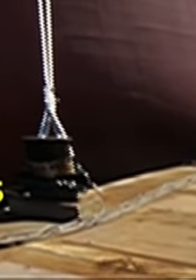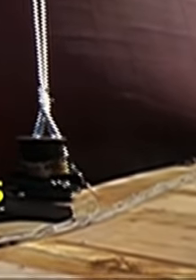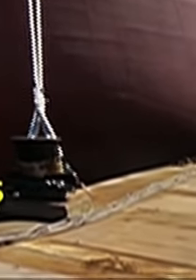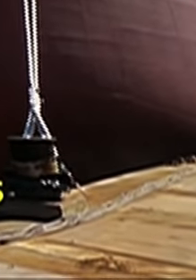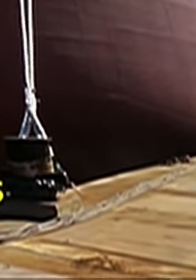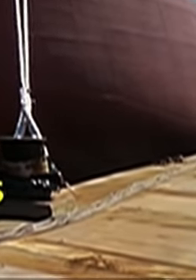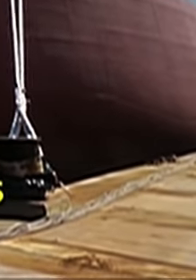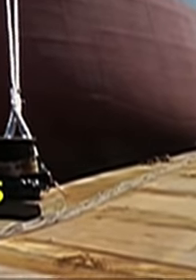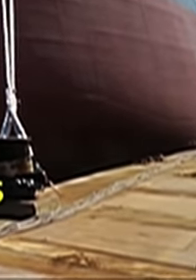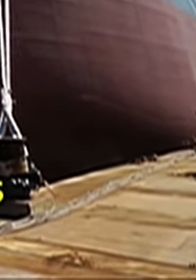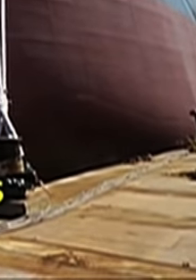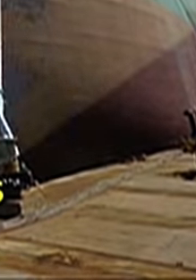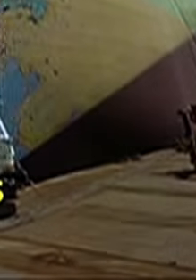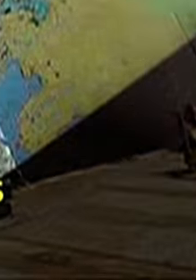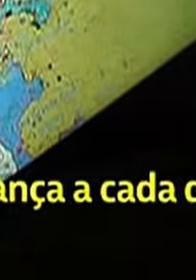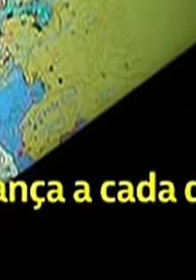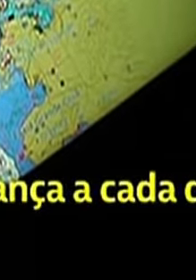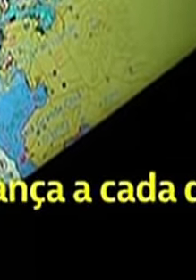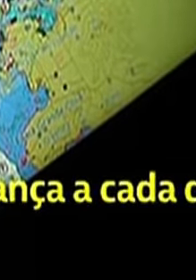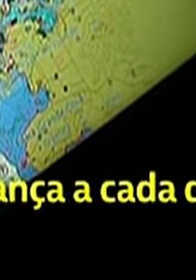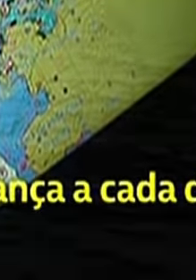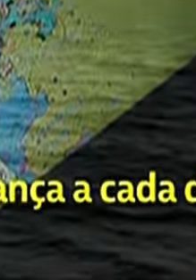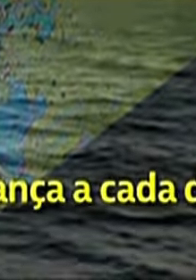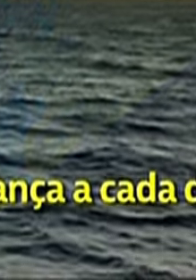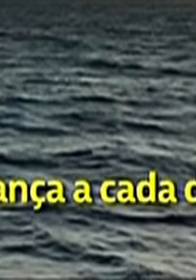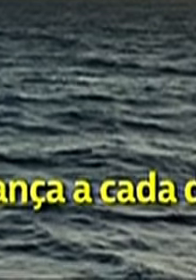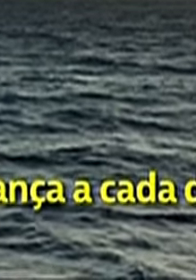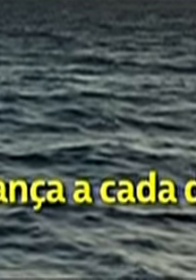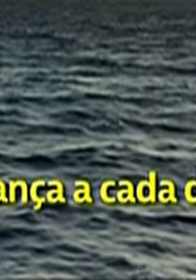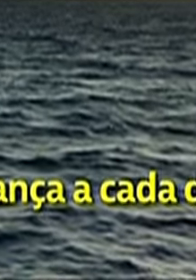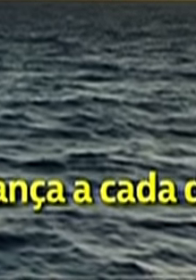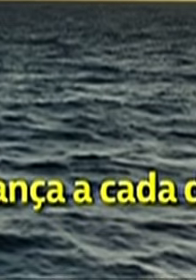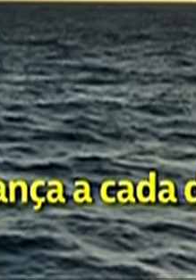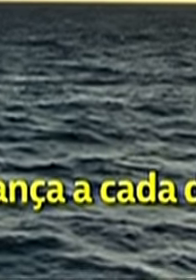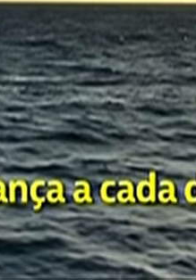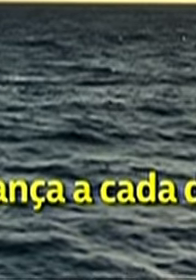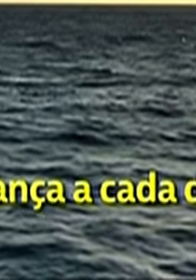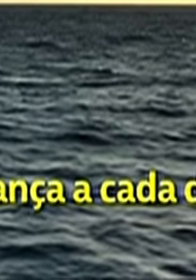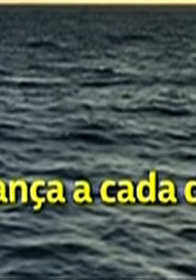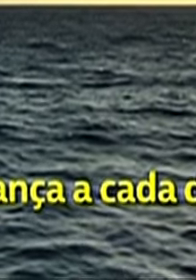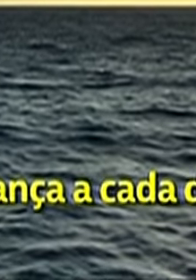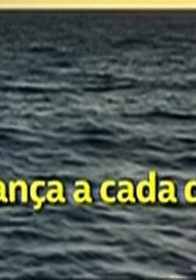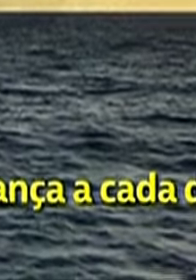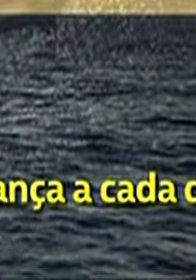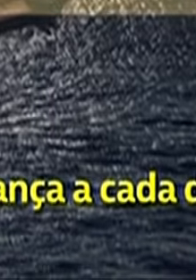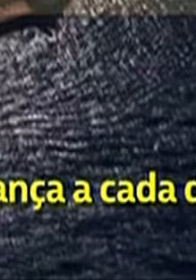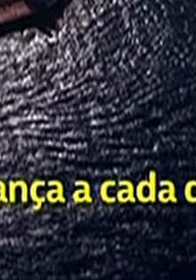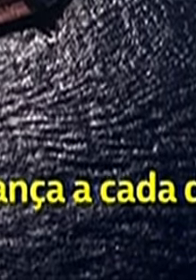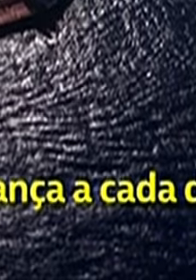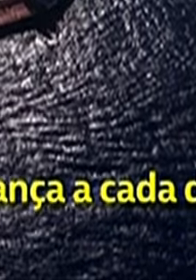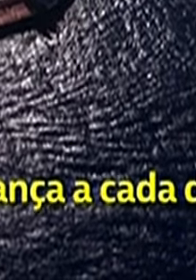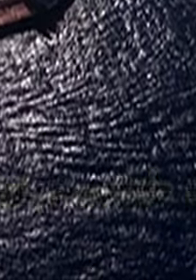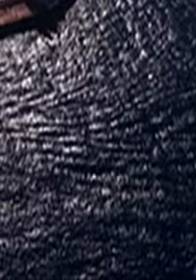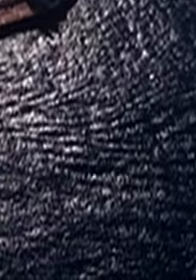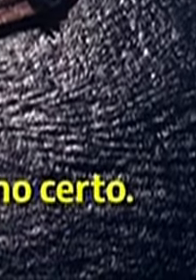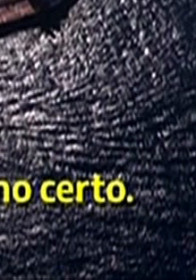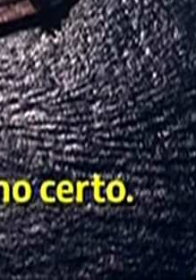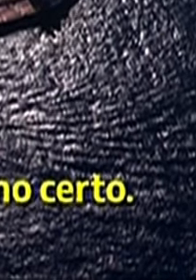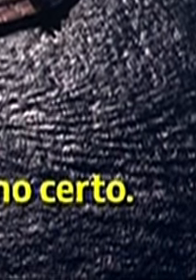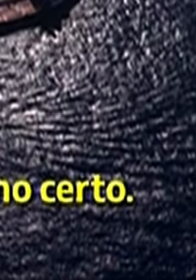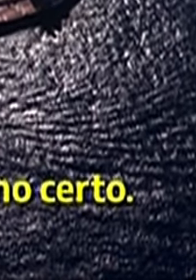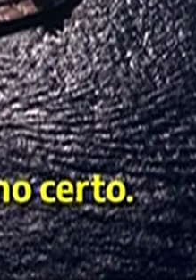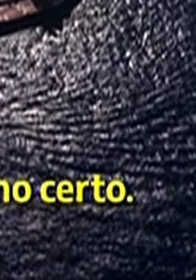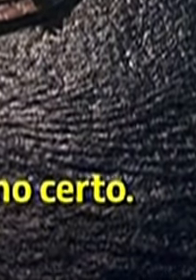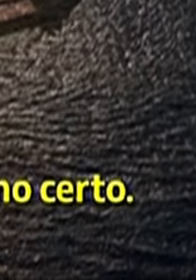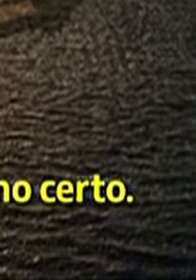traga muitas conquistas para um Brasil ainda mais justo e que avança cada dia.